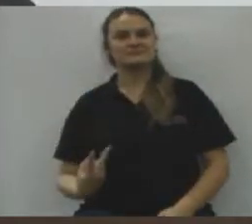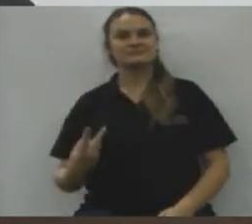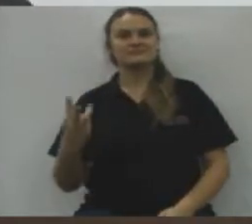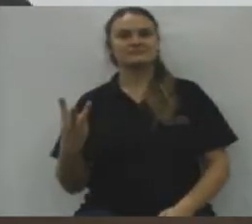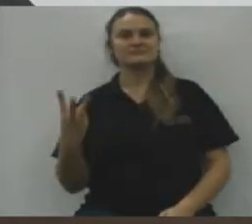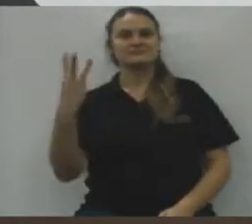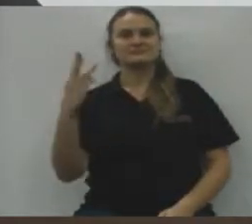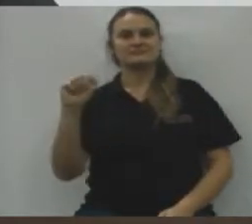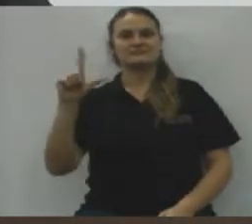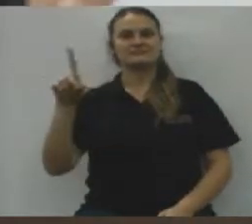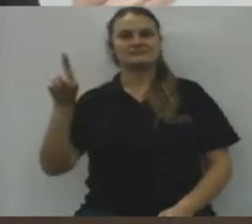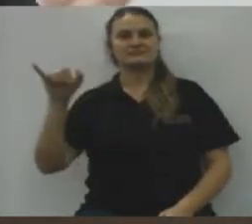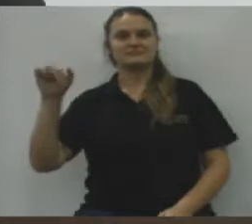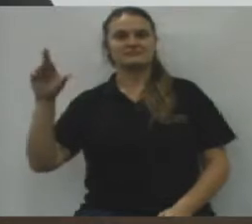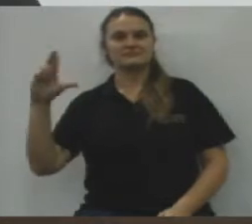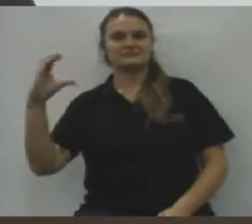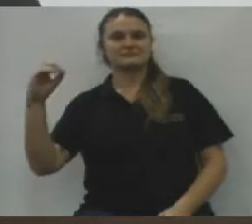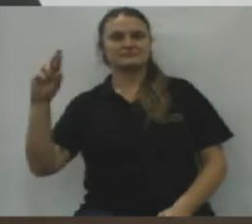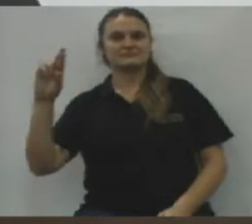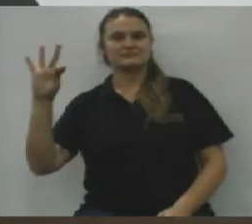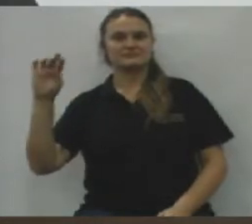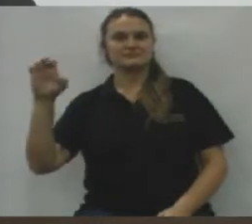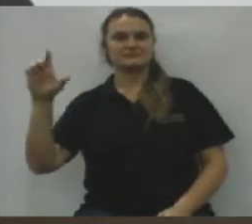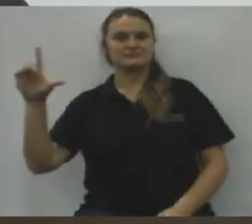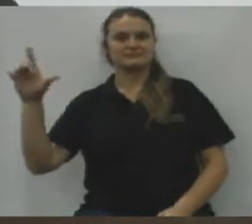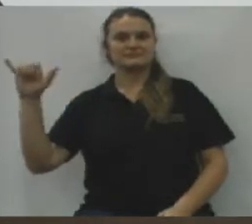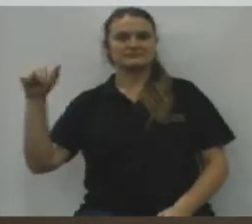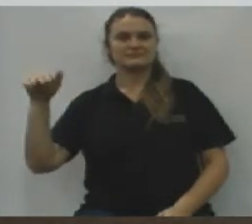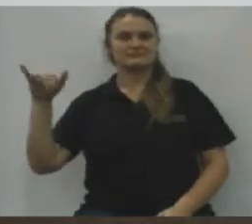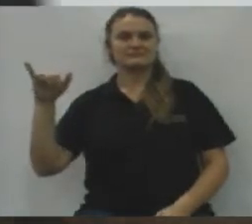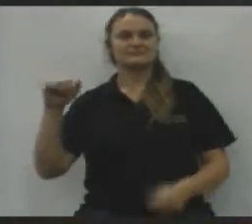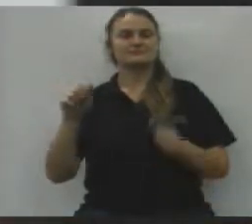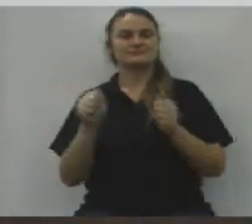Cortelini para se fazer presente na mesa diretora.